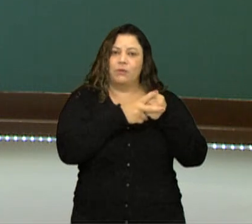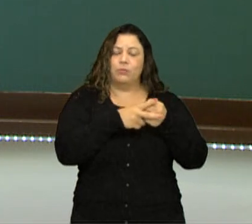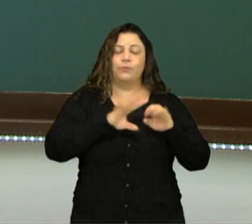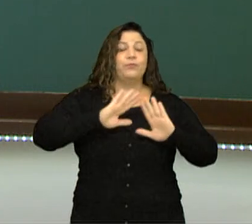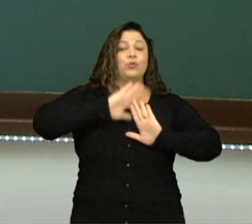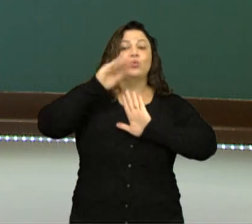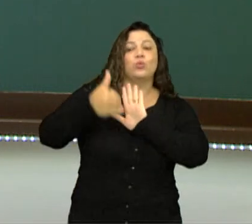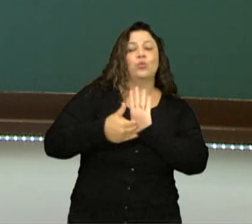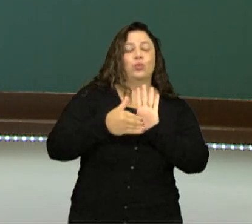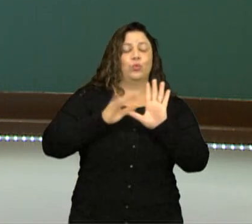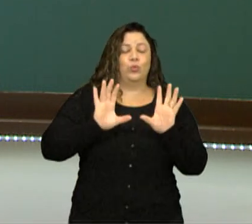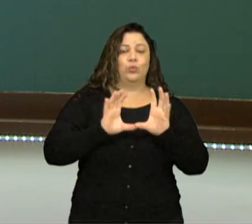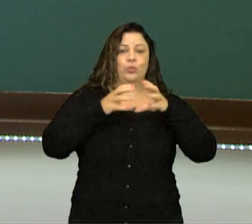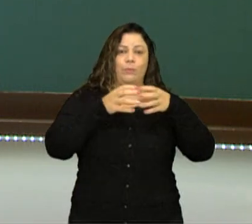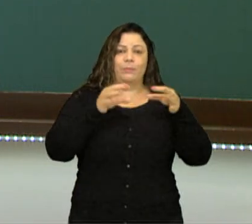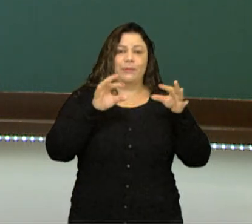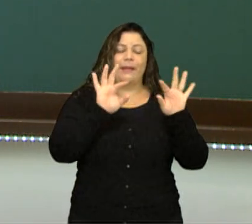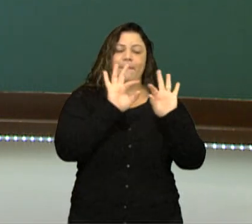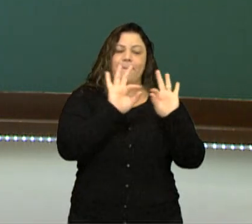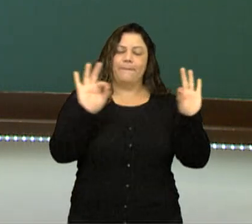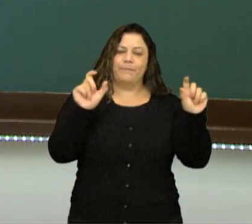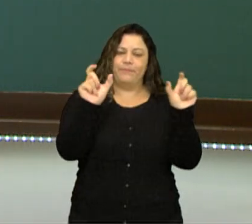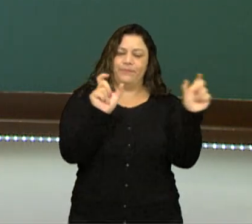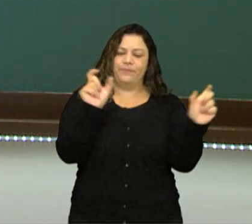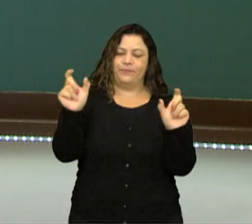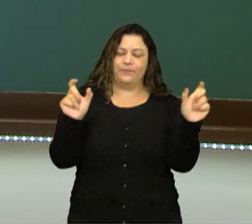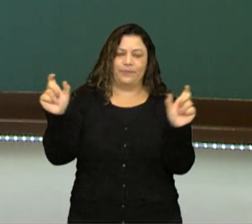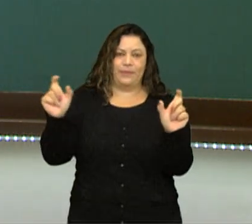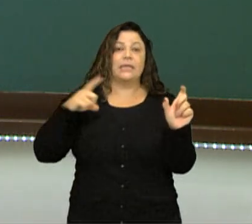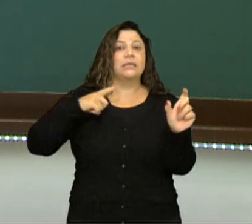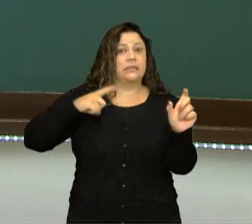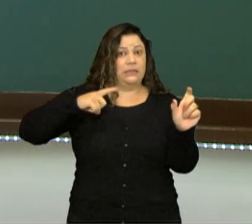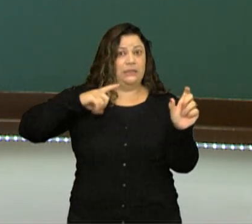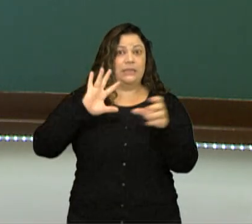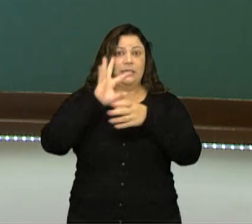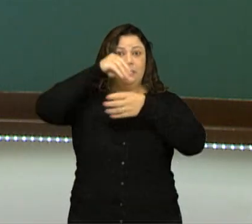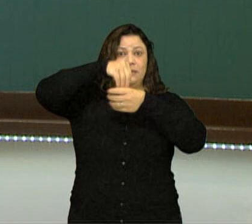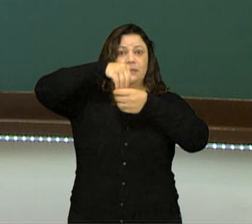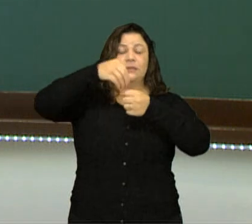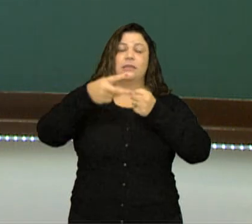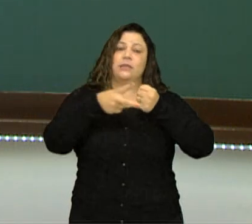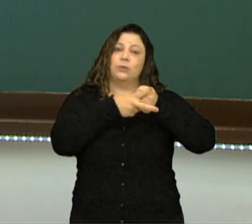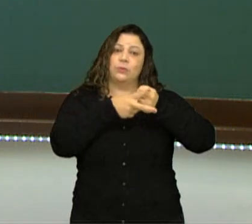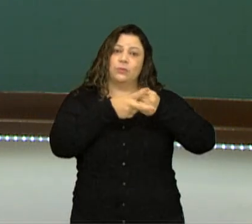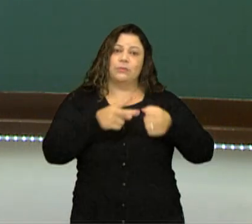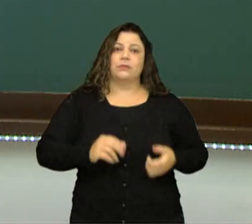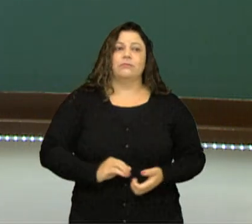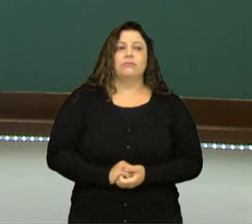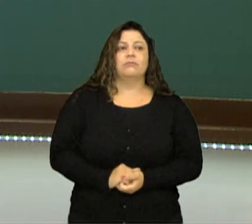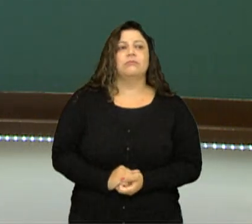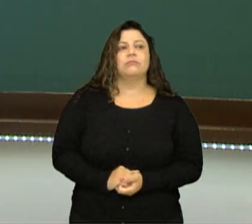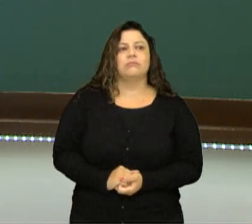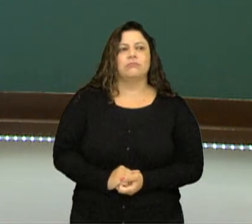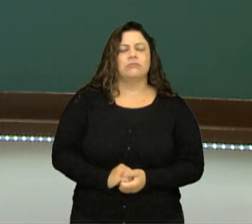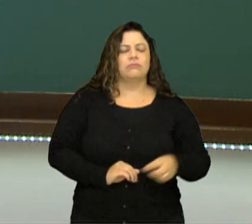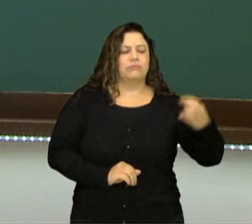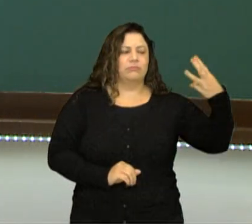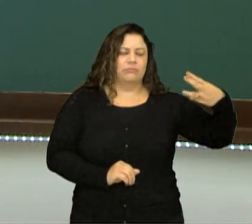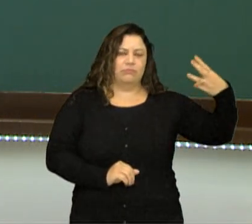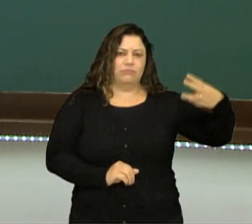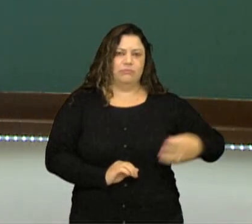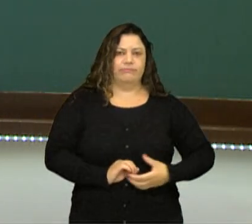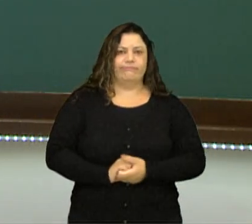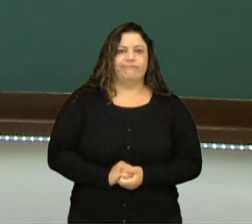todo conjunto de palavras construída em torno de um verbo, e é o que nós temos. E o terceiro